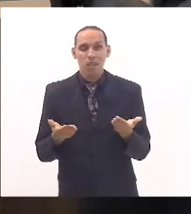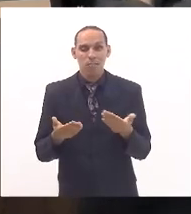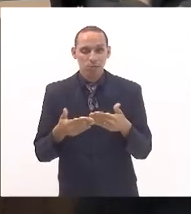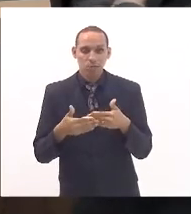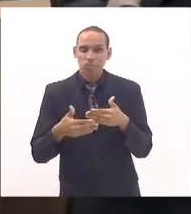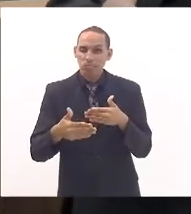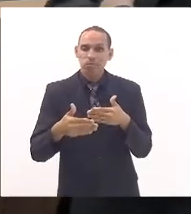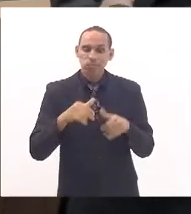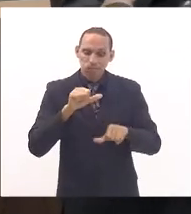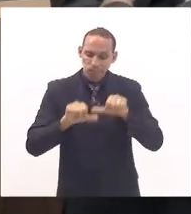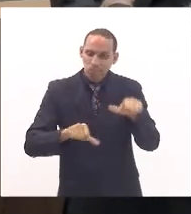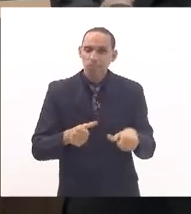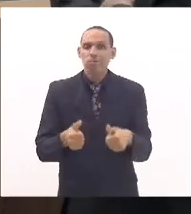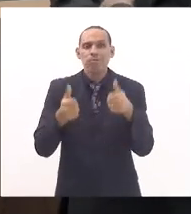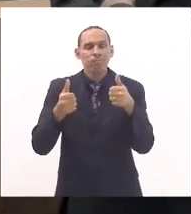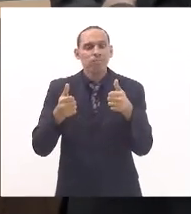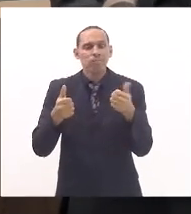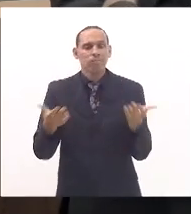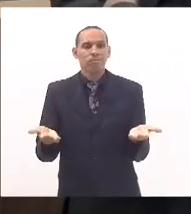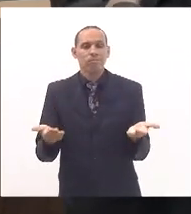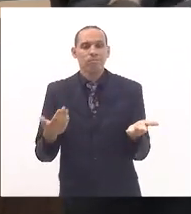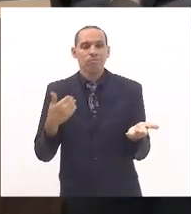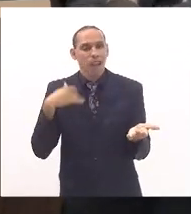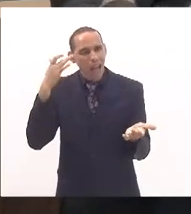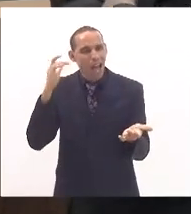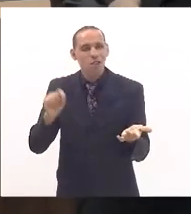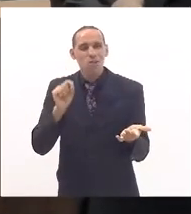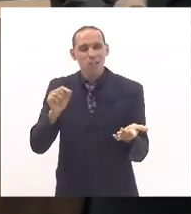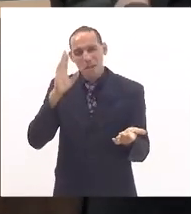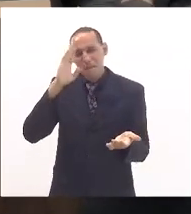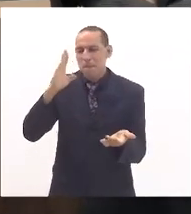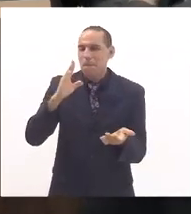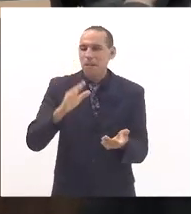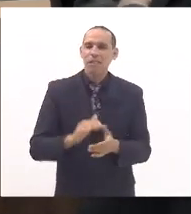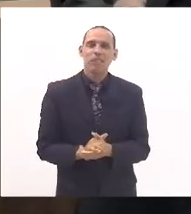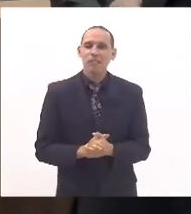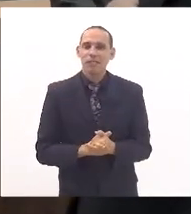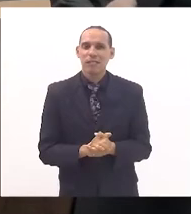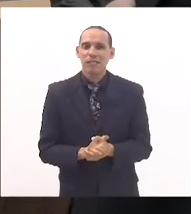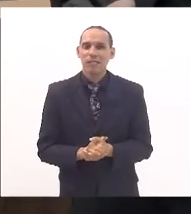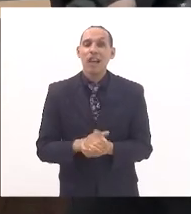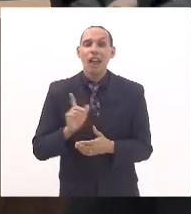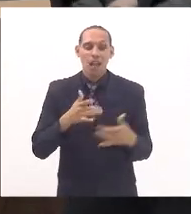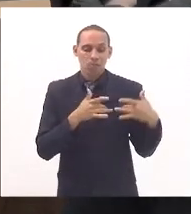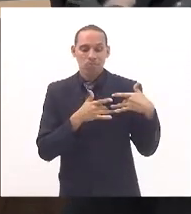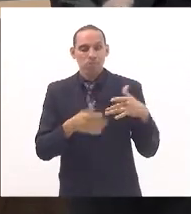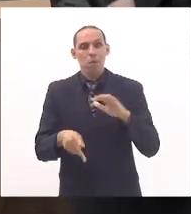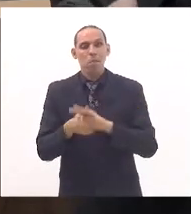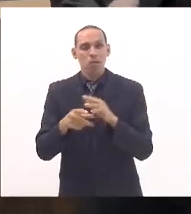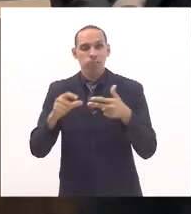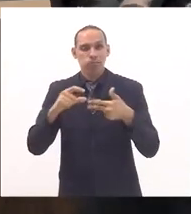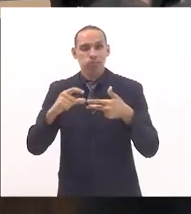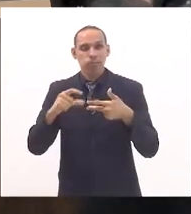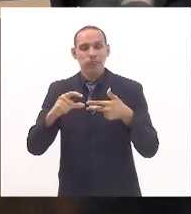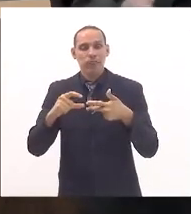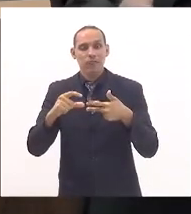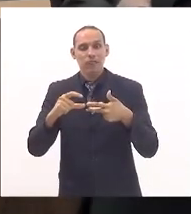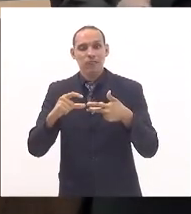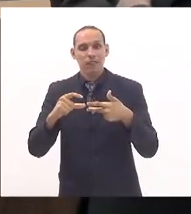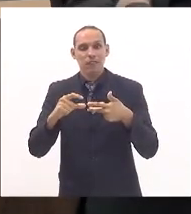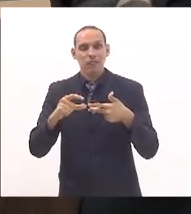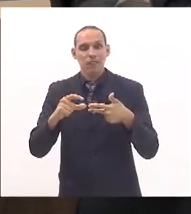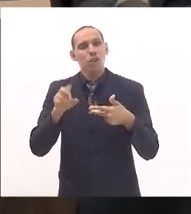E pode vir a prosperar. Né? E eu acho que a principal questão foi a disposição do Executivo, né, via